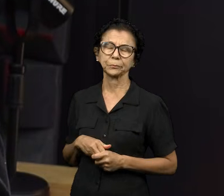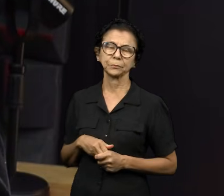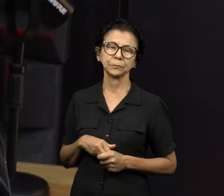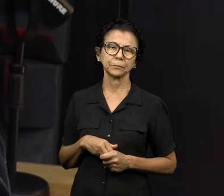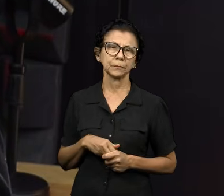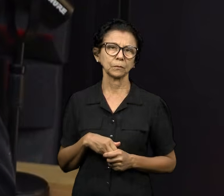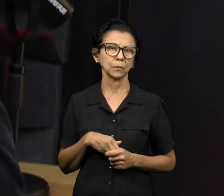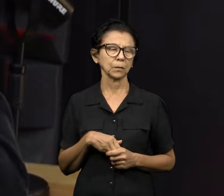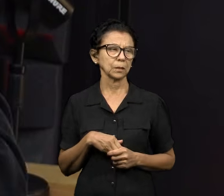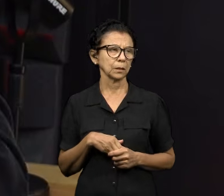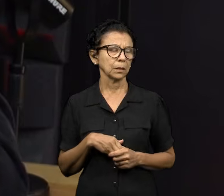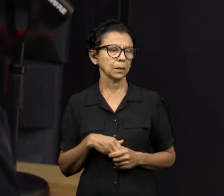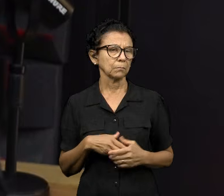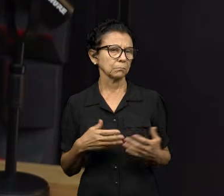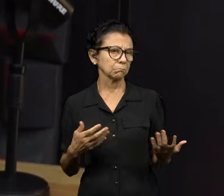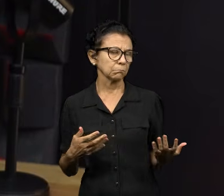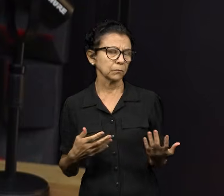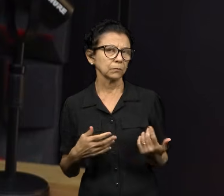vivenciamos,